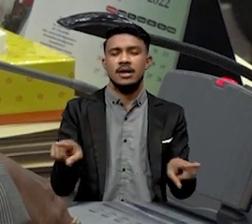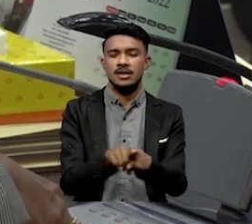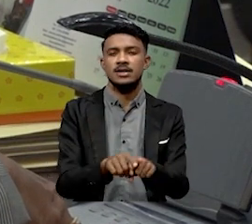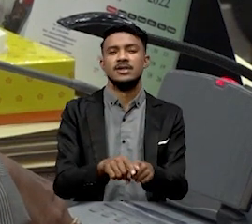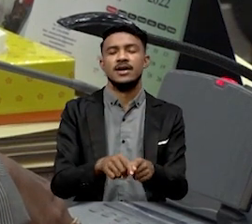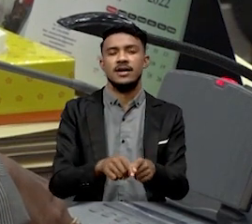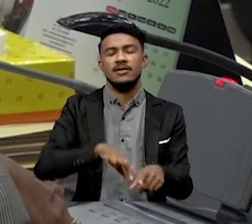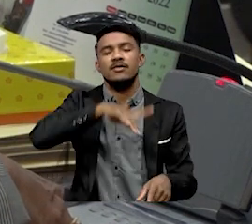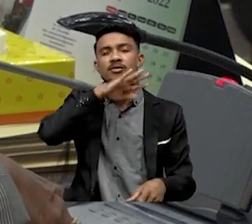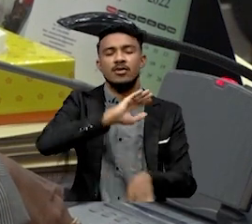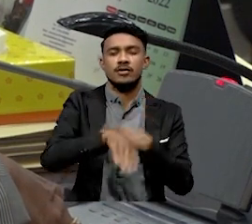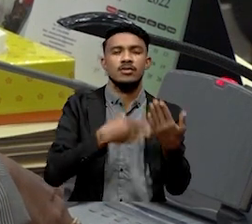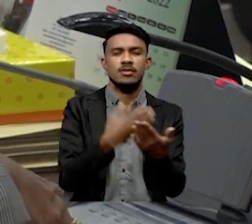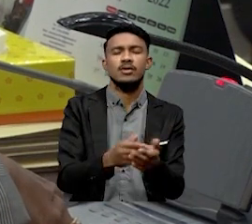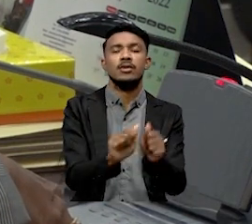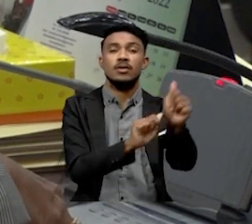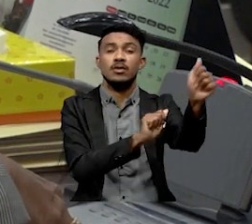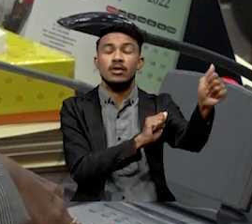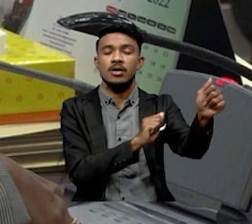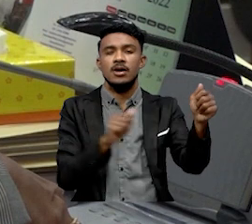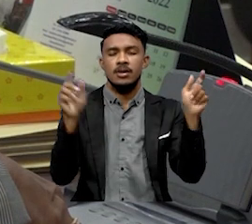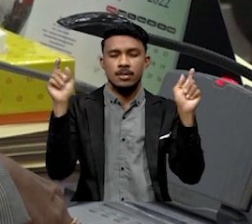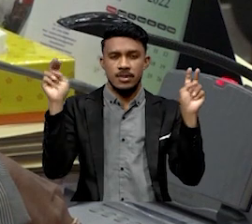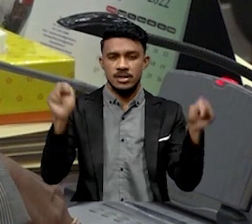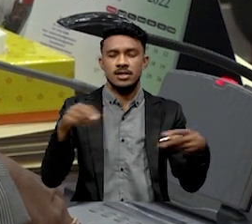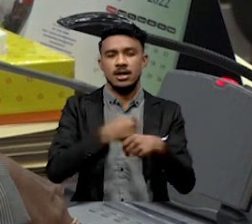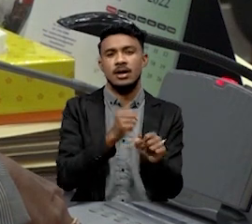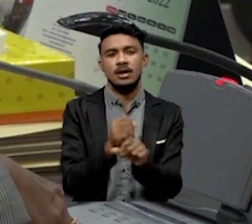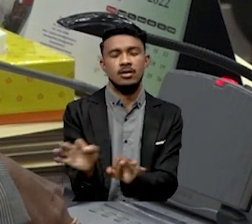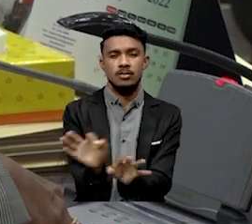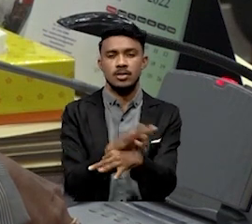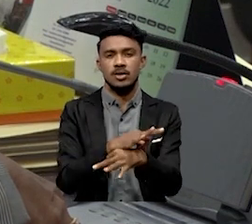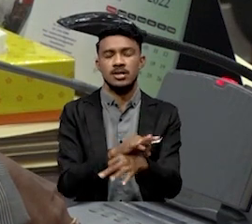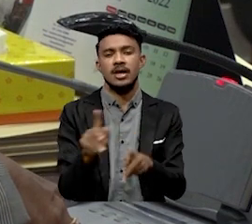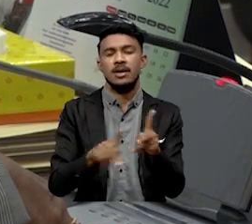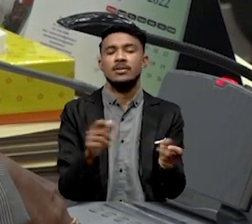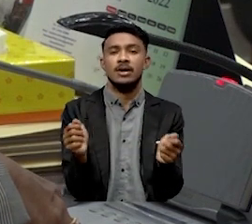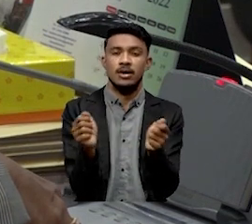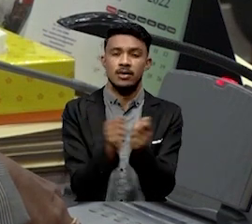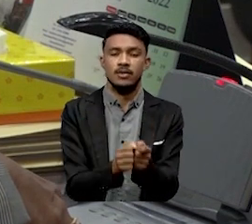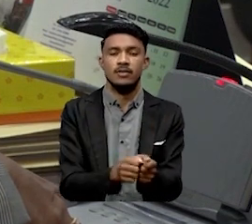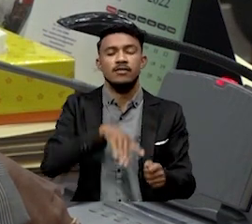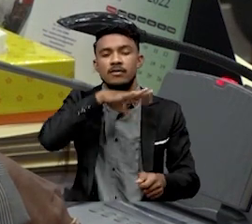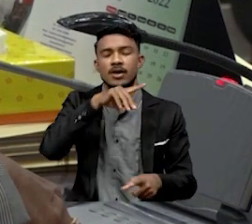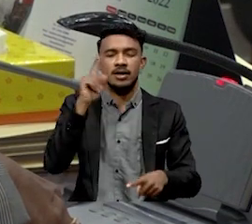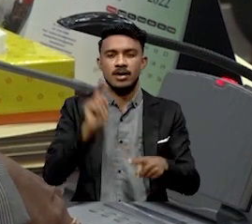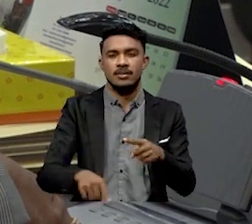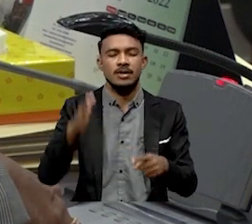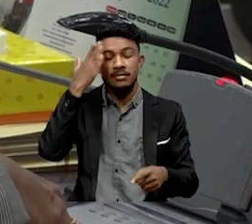ne, cleur teve zona, precisa halo mudança, la velha mac ema ou lixo e tela conhece falecira, ne la